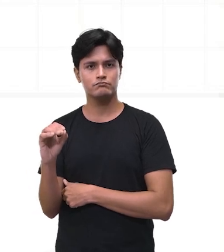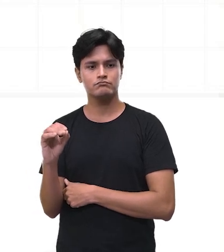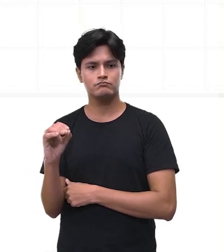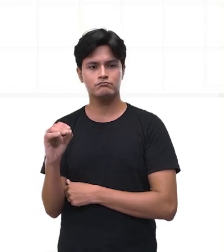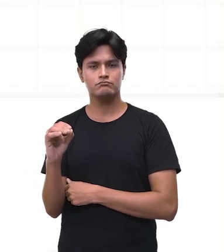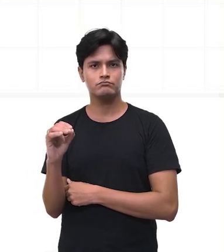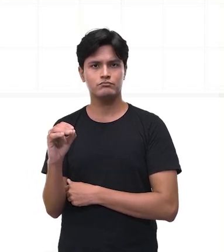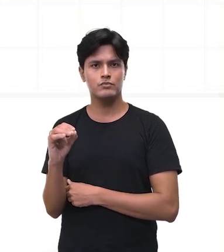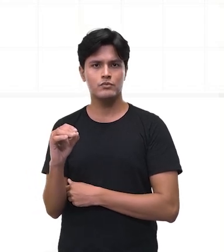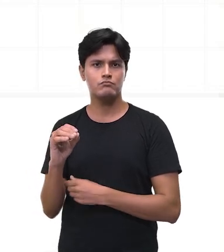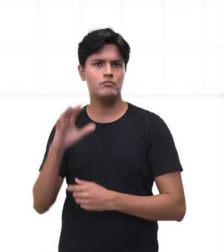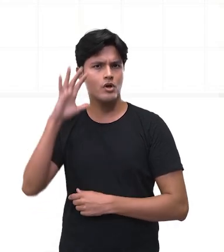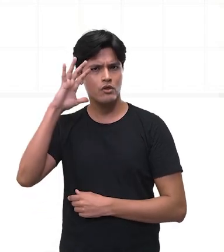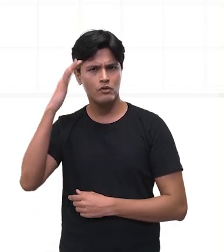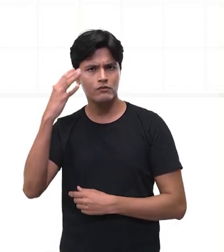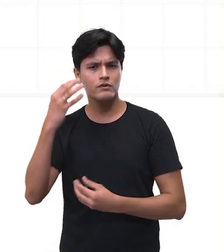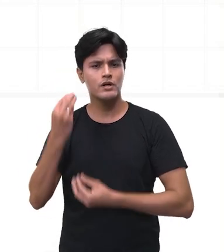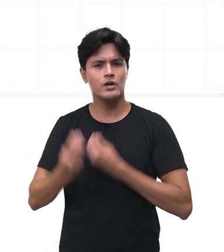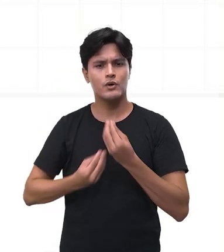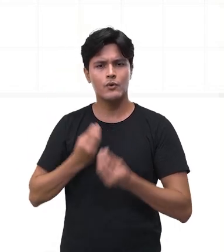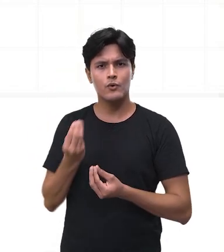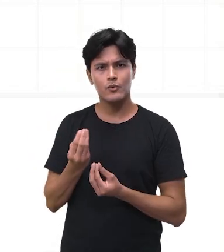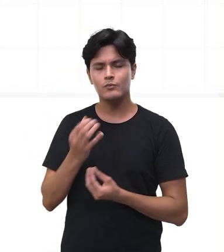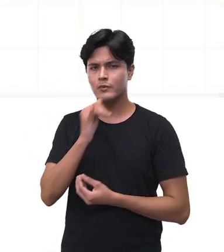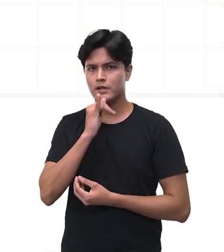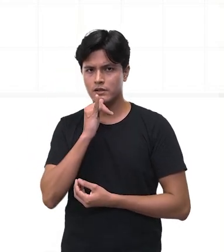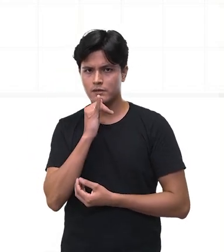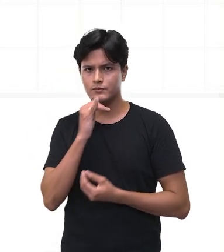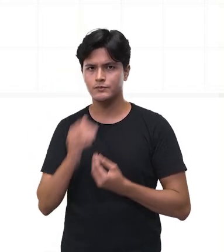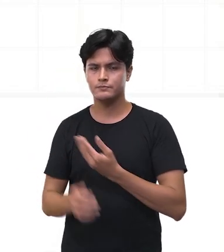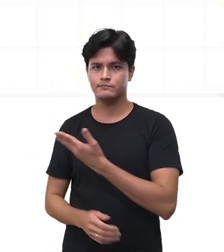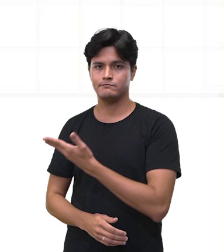ó. Eu vou pegar aqui 35,